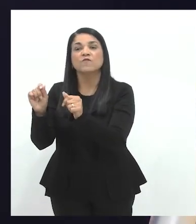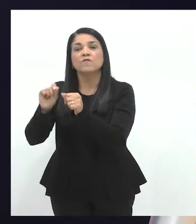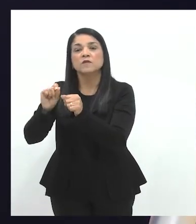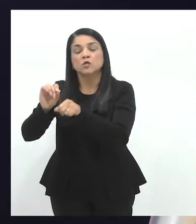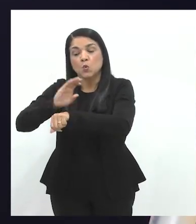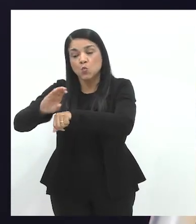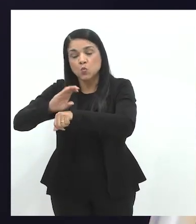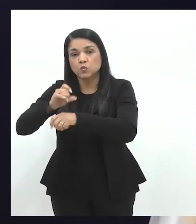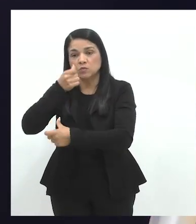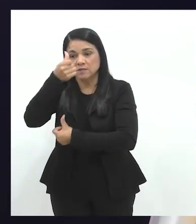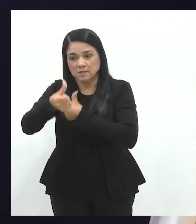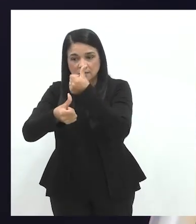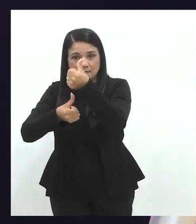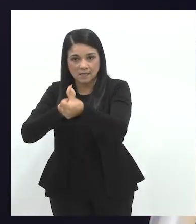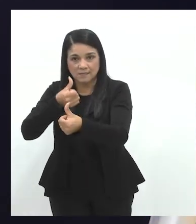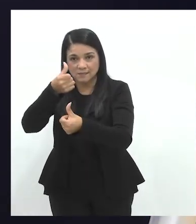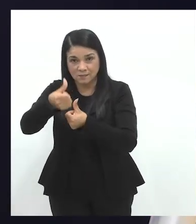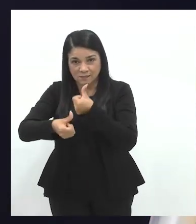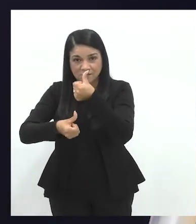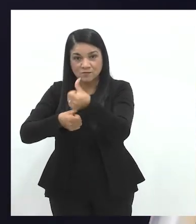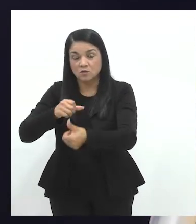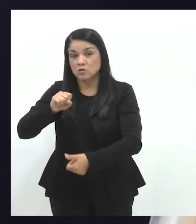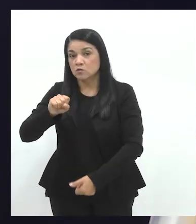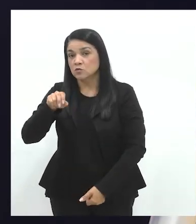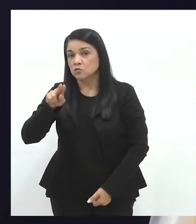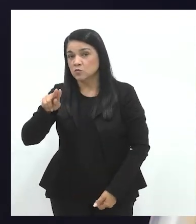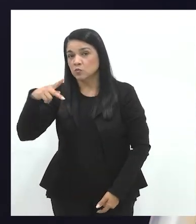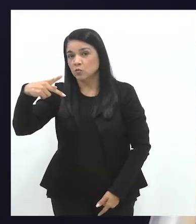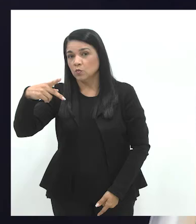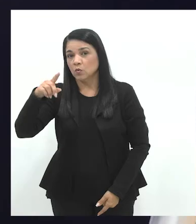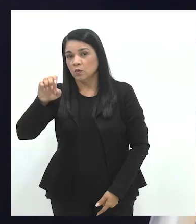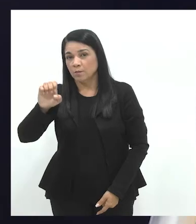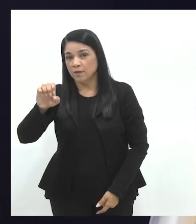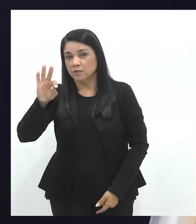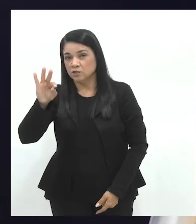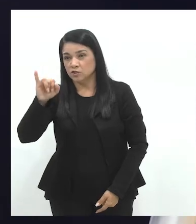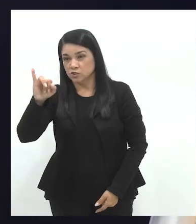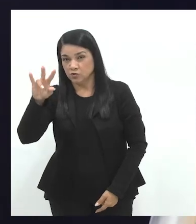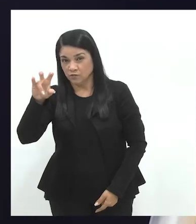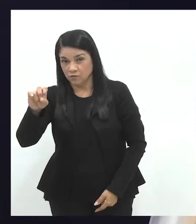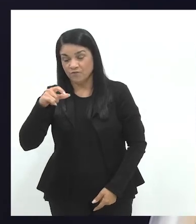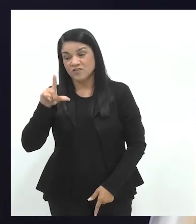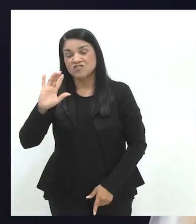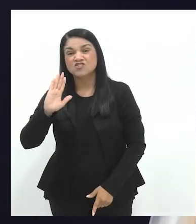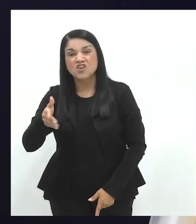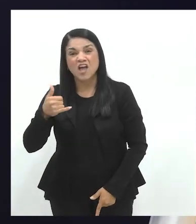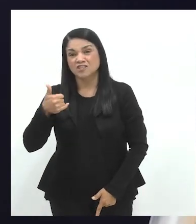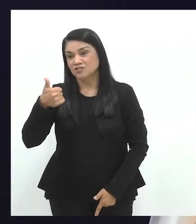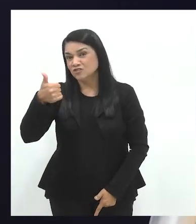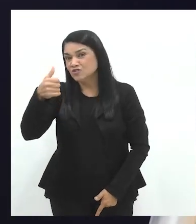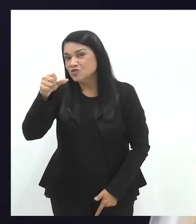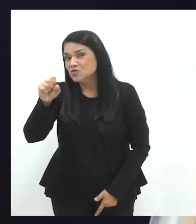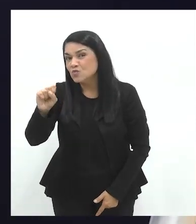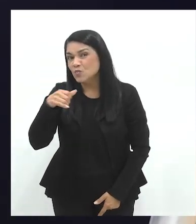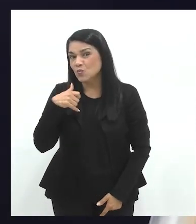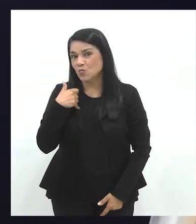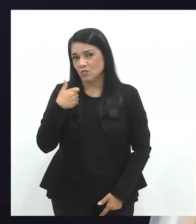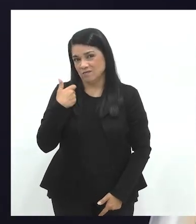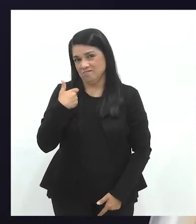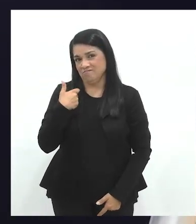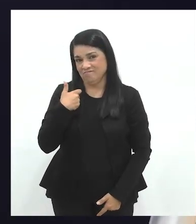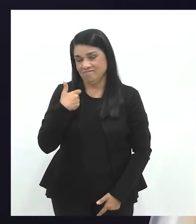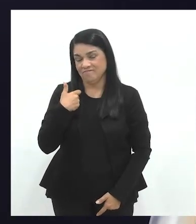supletivo, semipresencial, porque ela já ia fazer 18 anos. Ia fazer 18